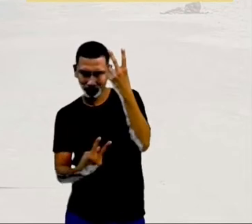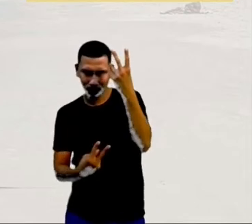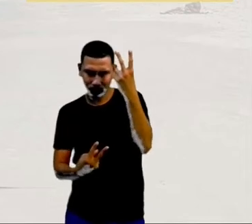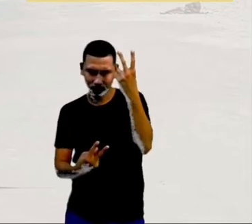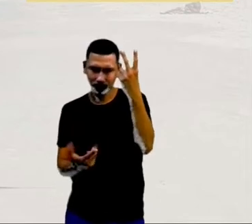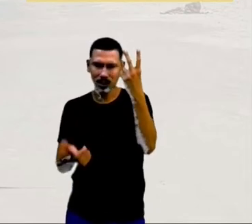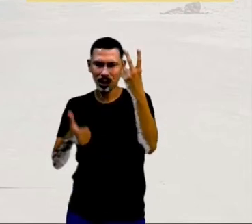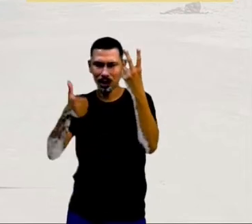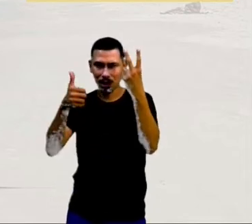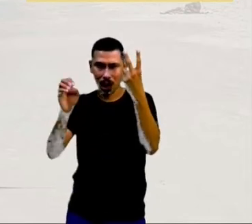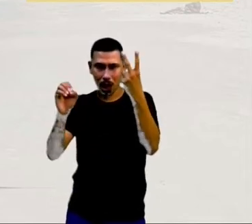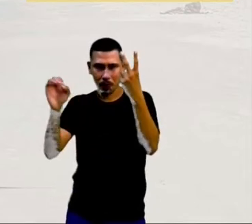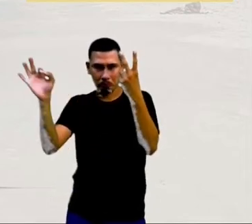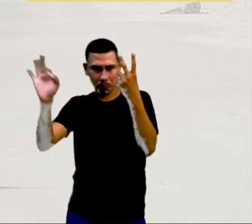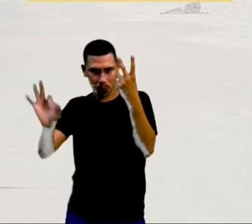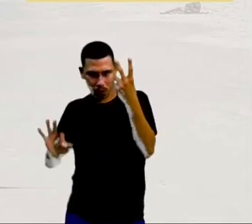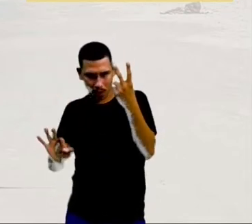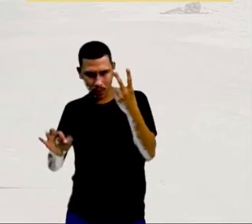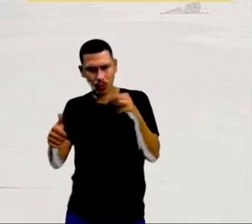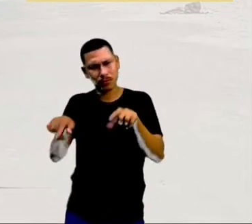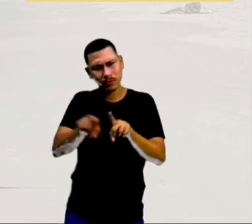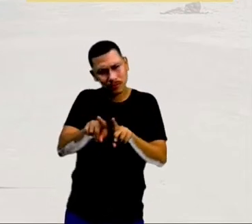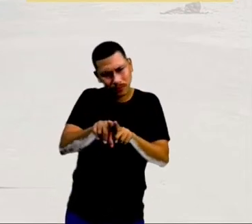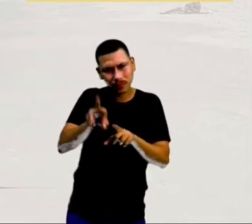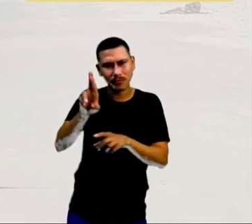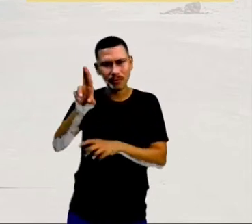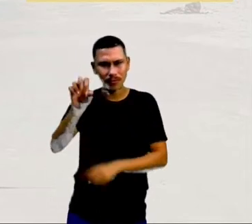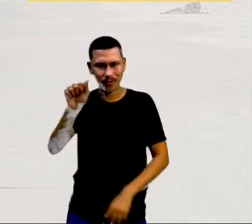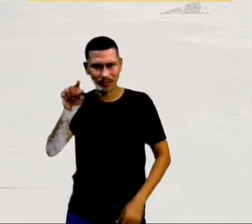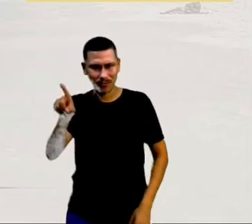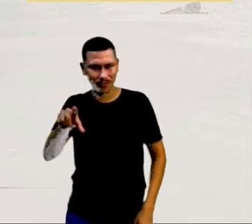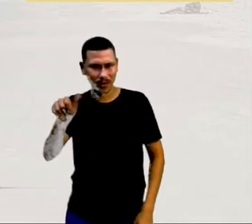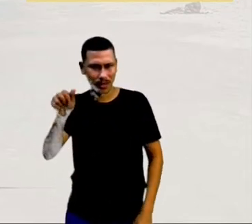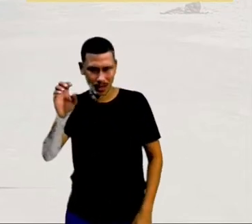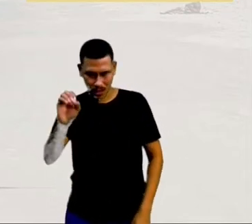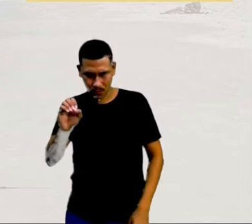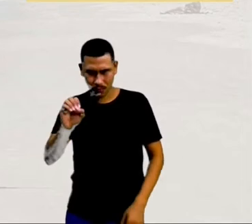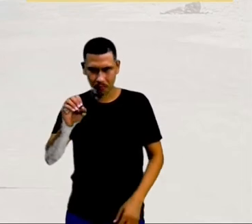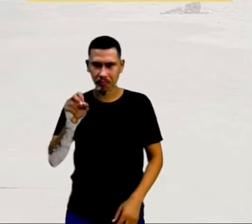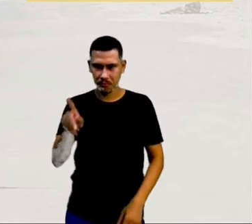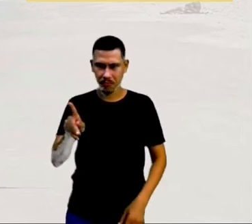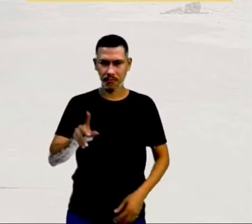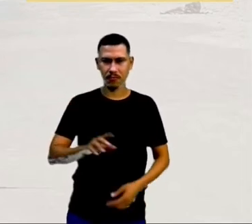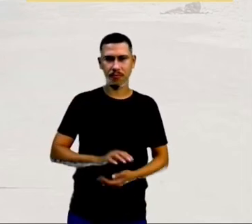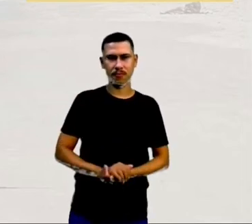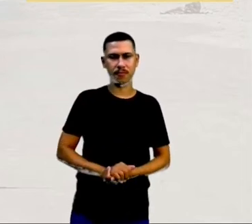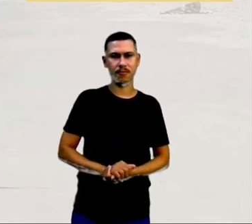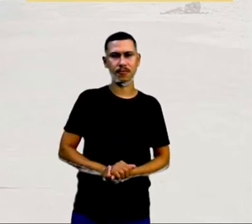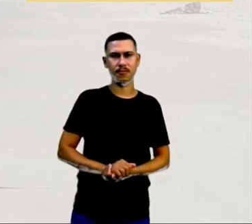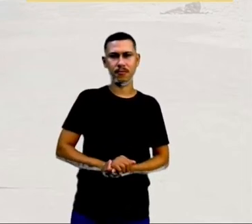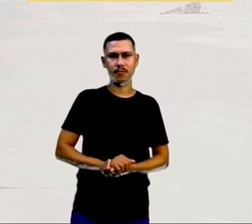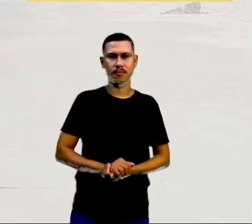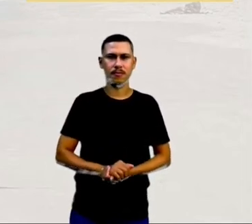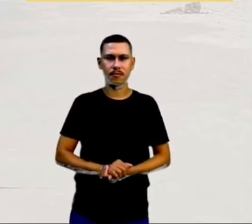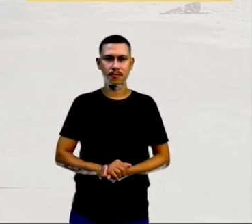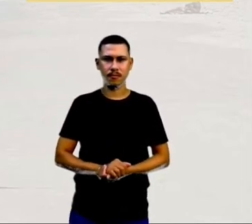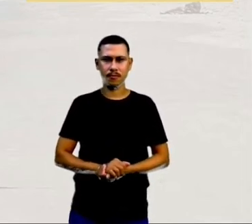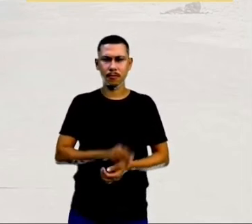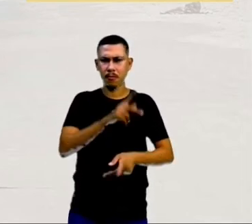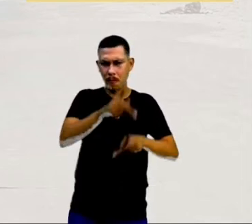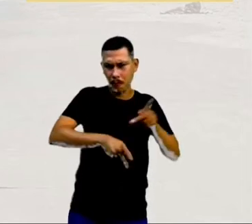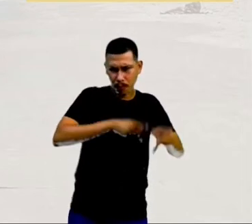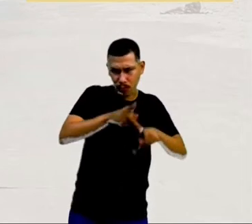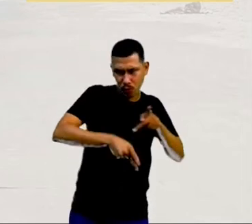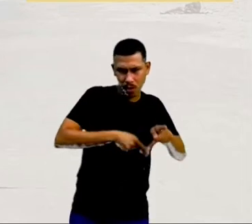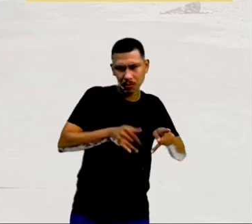de 10. E isso também é uma razão, um décimo ou dízimo, né? A população, quando eu